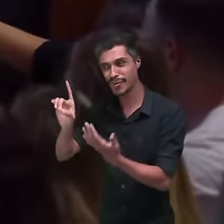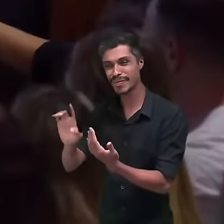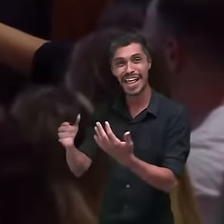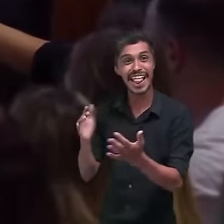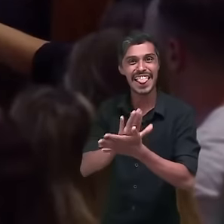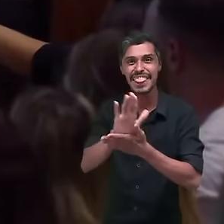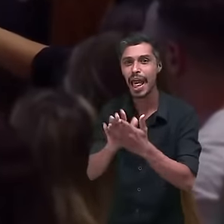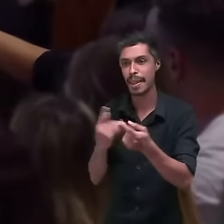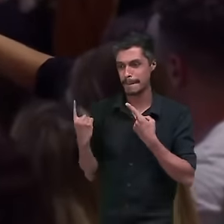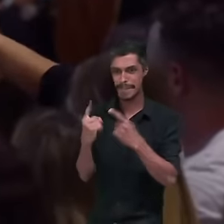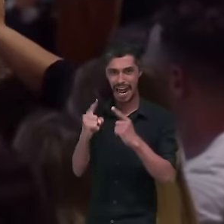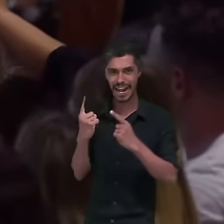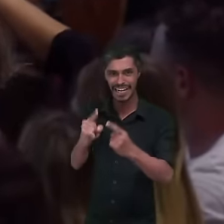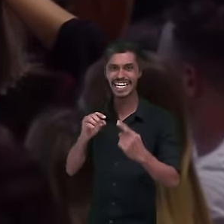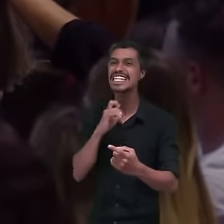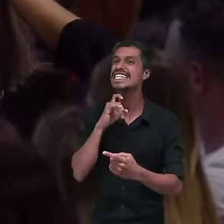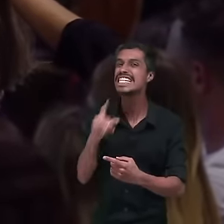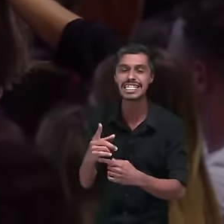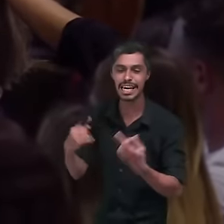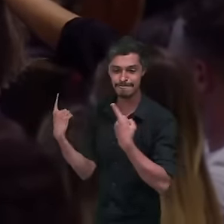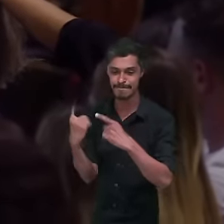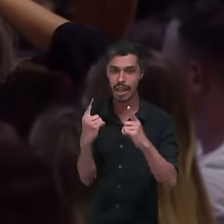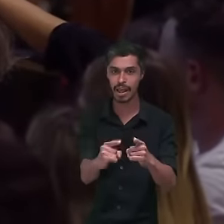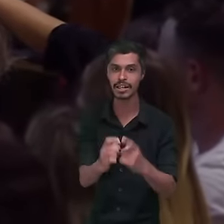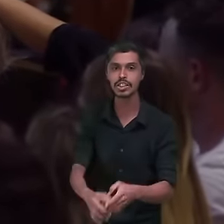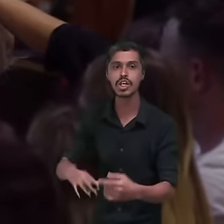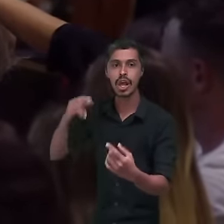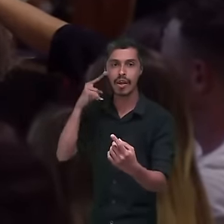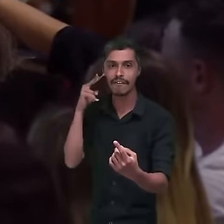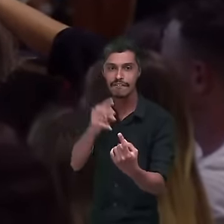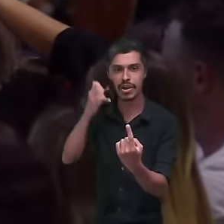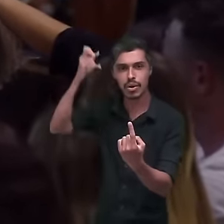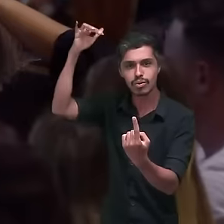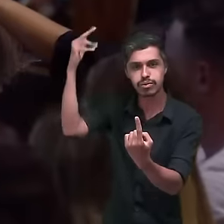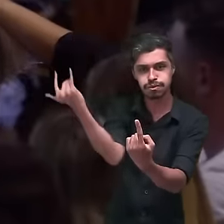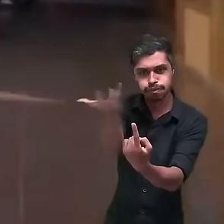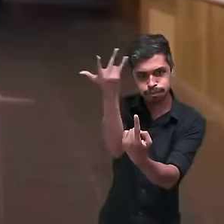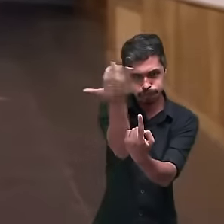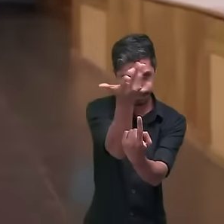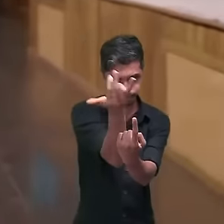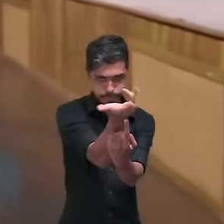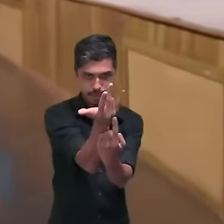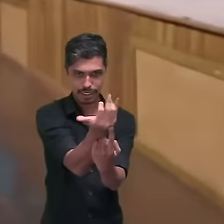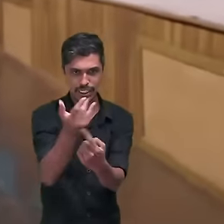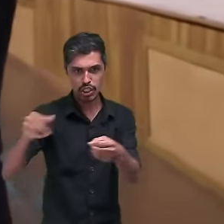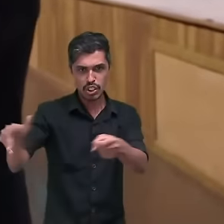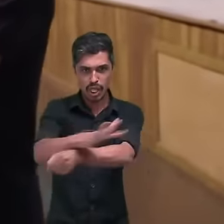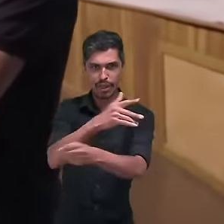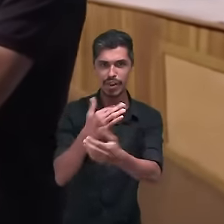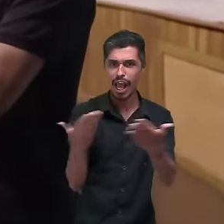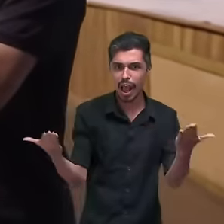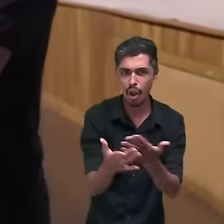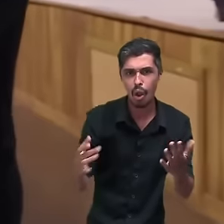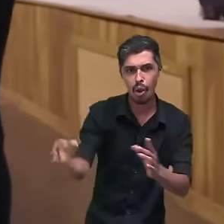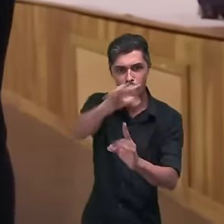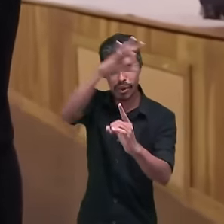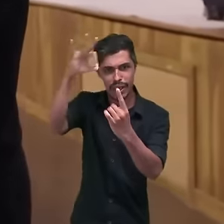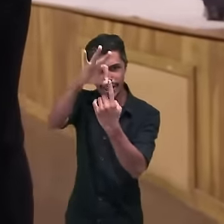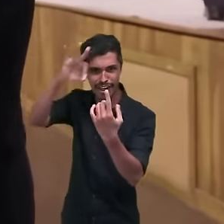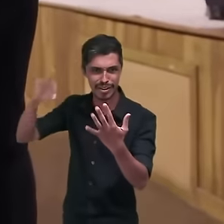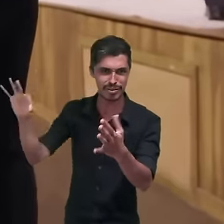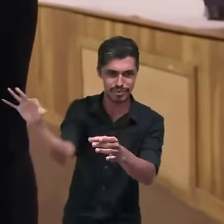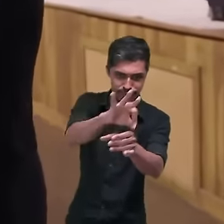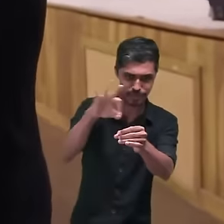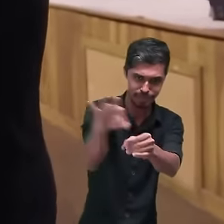nada, nada, ni ninguém. Eu veo um fogo descendo sobre tu cabeça agora. Se cheia del Espíritu Santo agora. Agora,